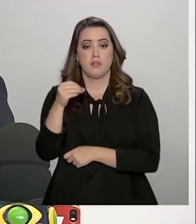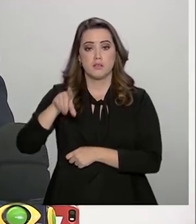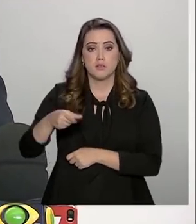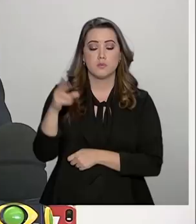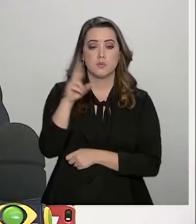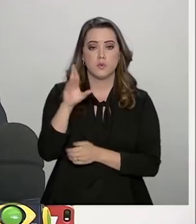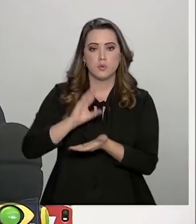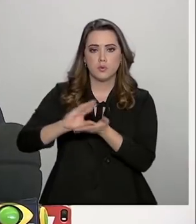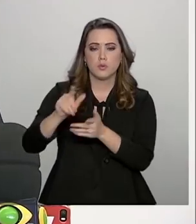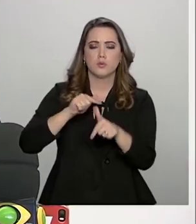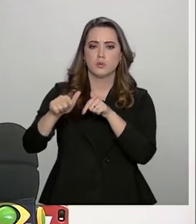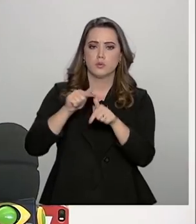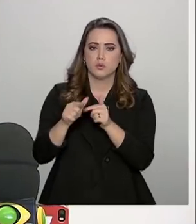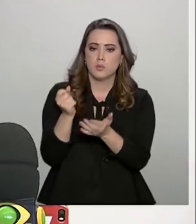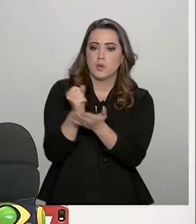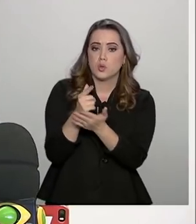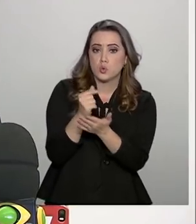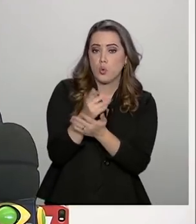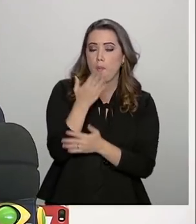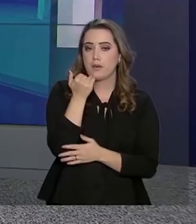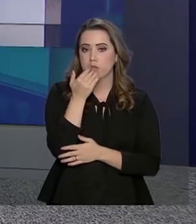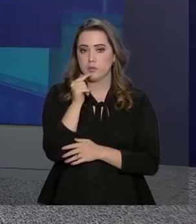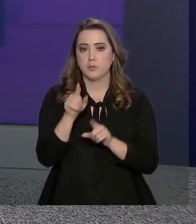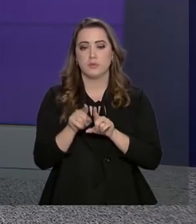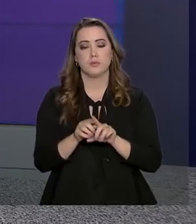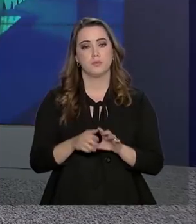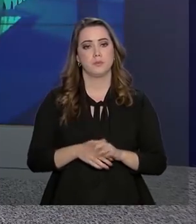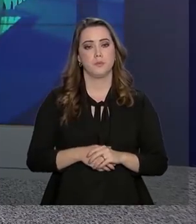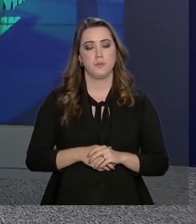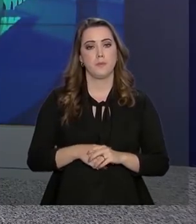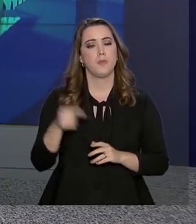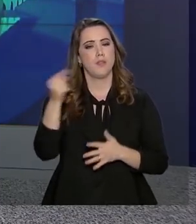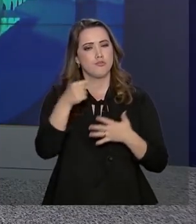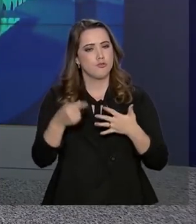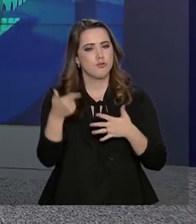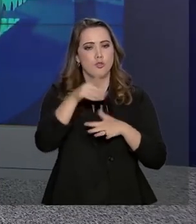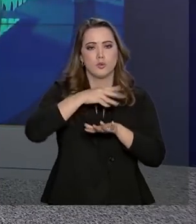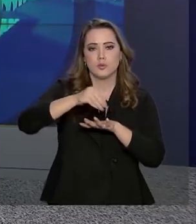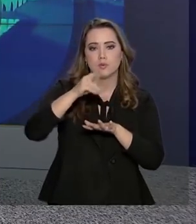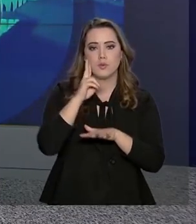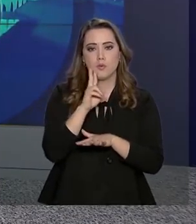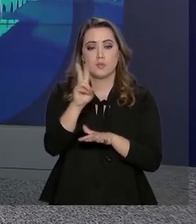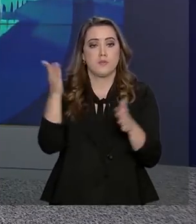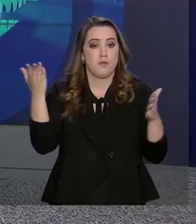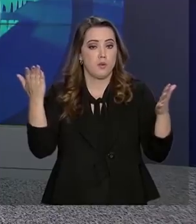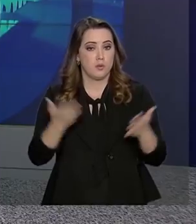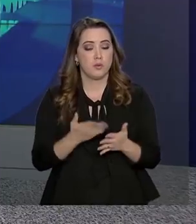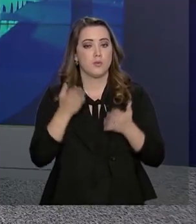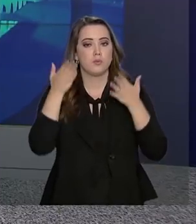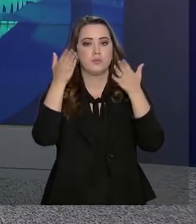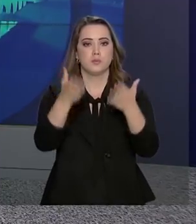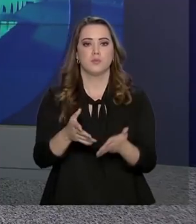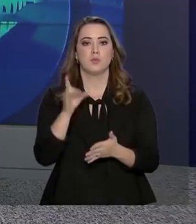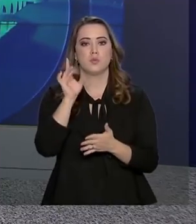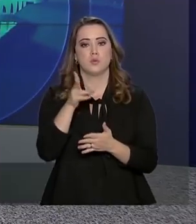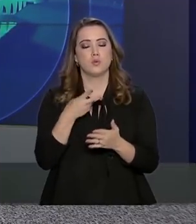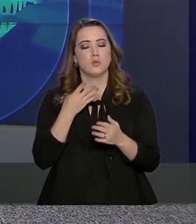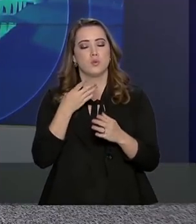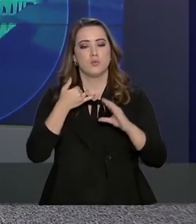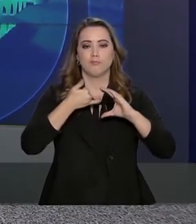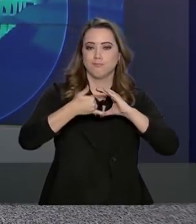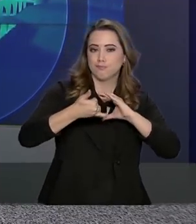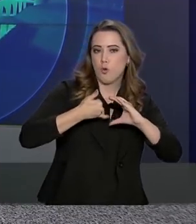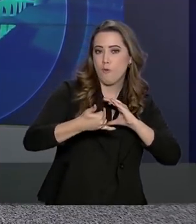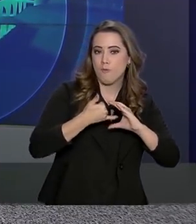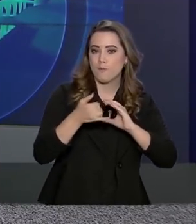execução do programa de aquisição alimentar. Essas e outras notícias você acompanha agora e para participar basta